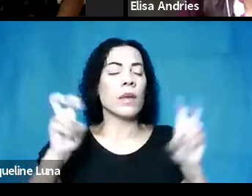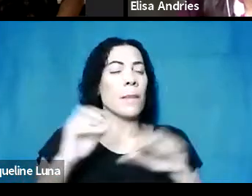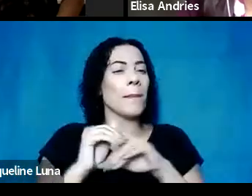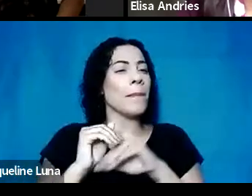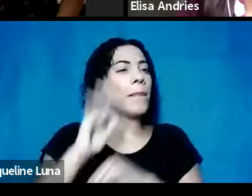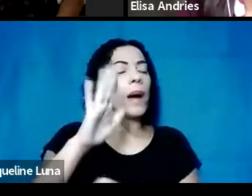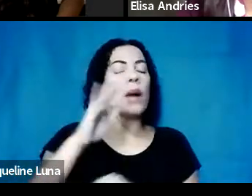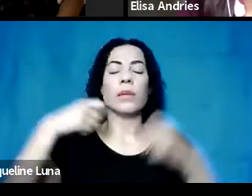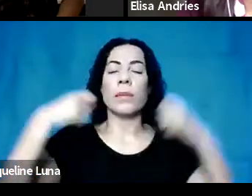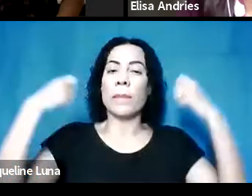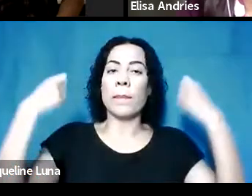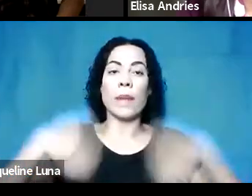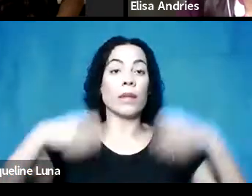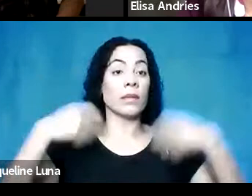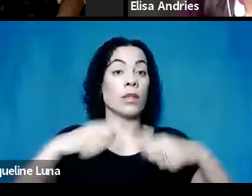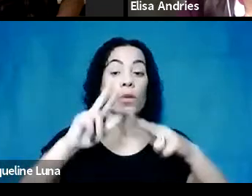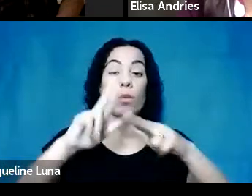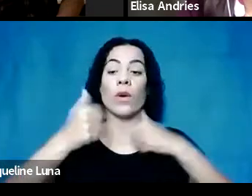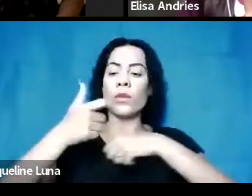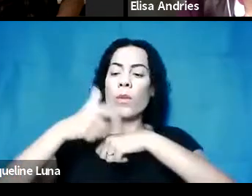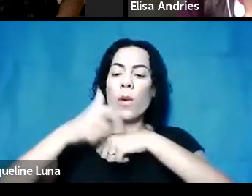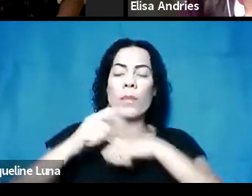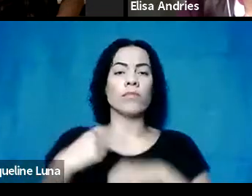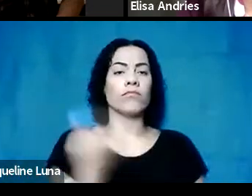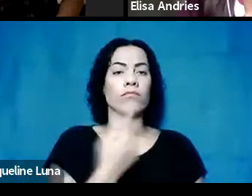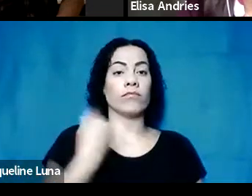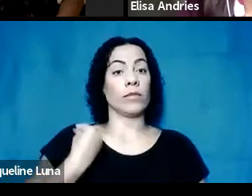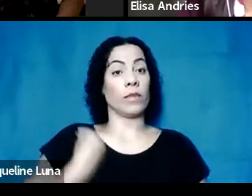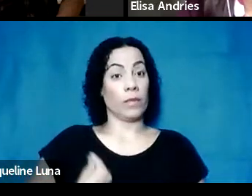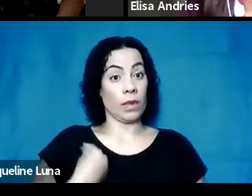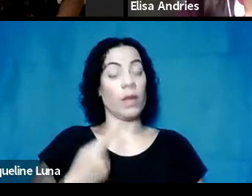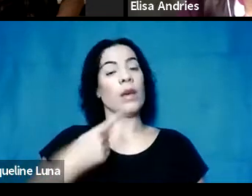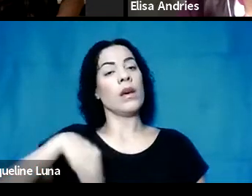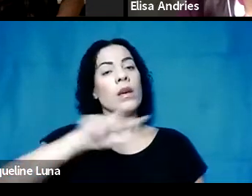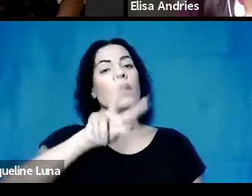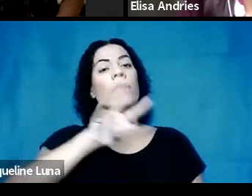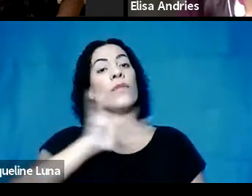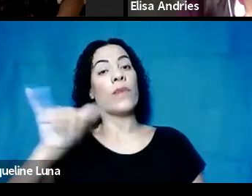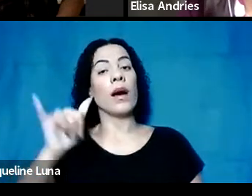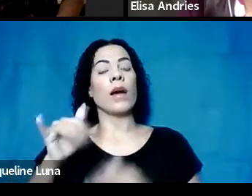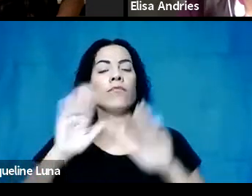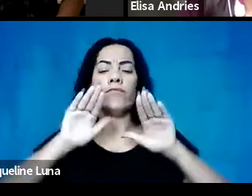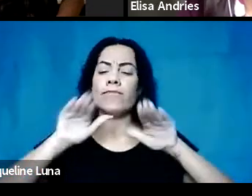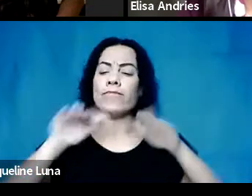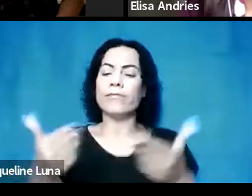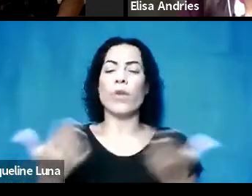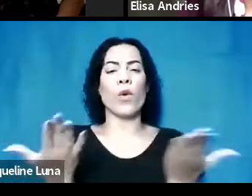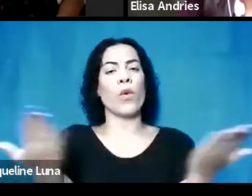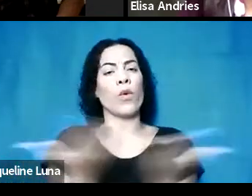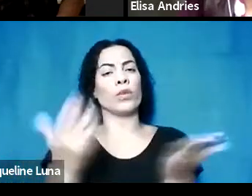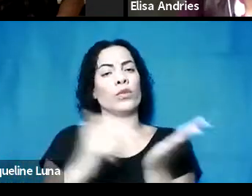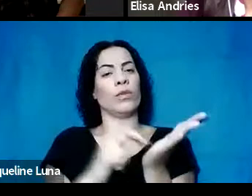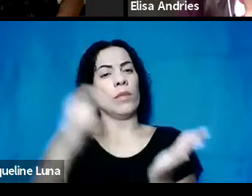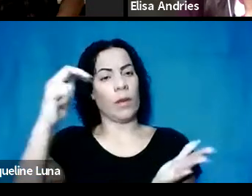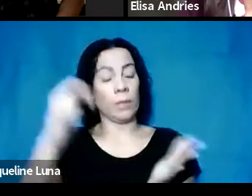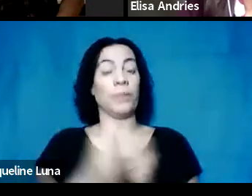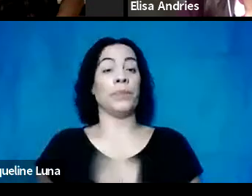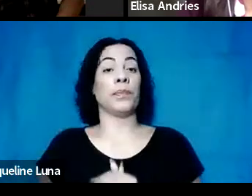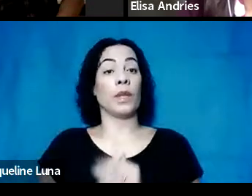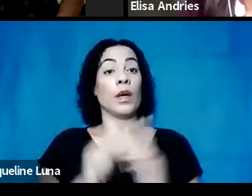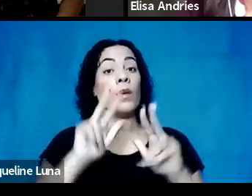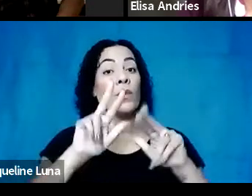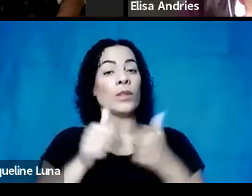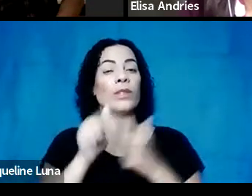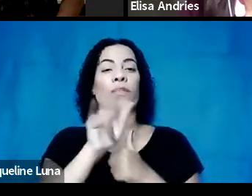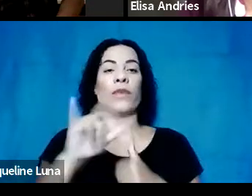necessário, no momento em que a gente está vivendo, que a gente vai dedicar a nossa manhã de hoje. E para isso a gente vai ter um time